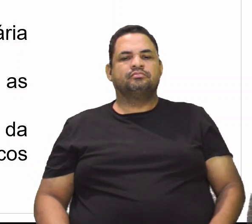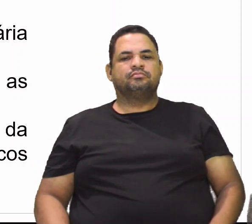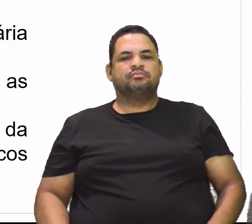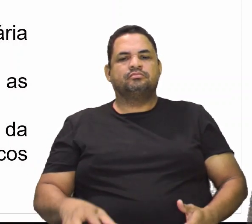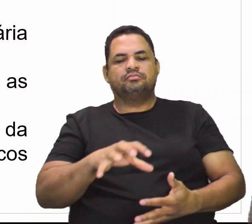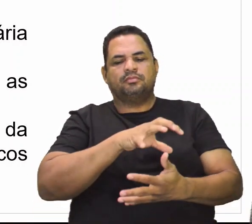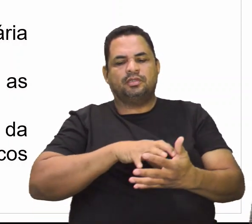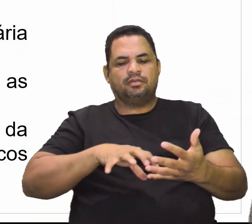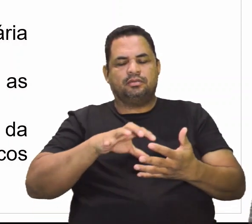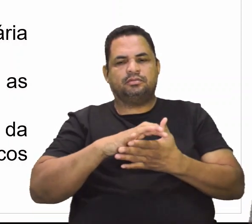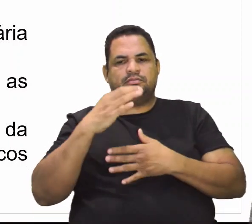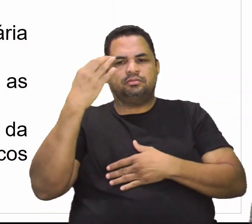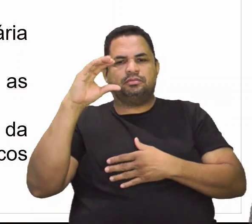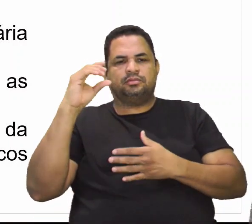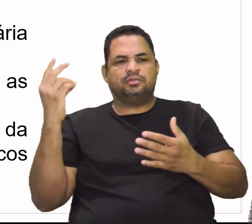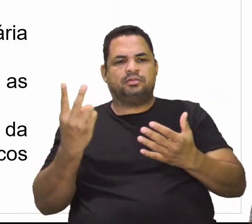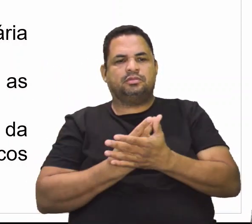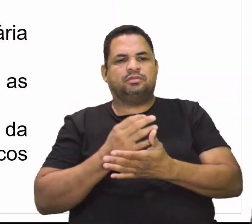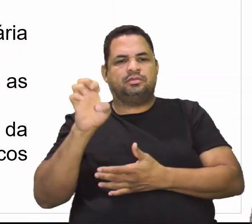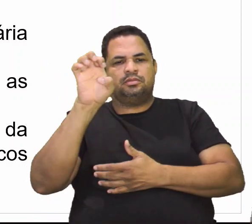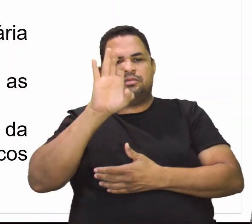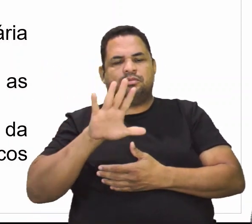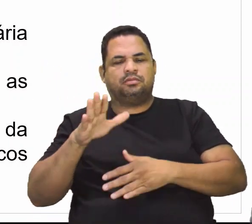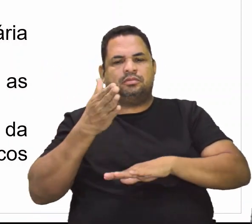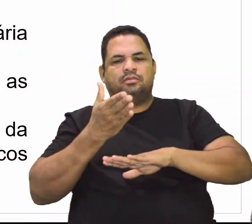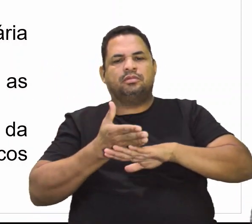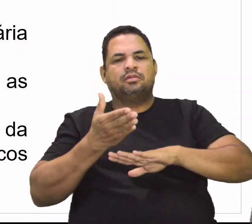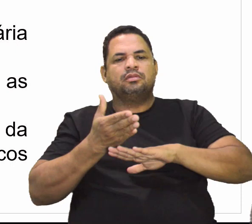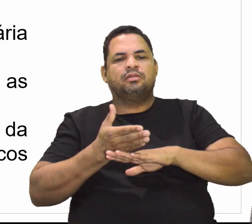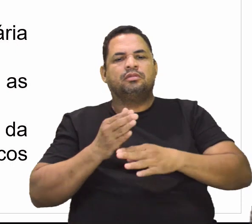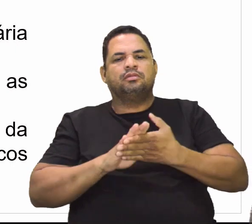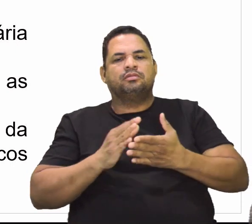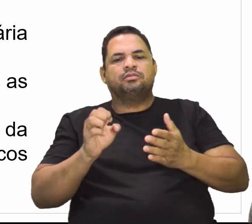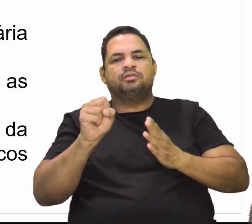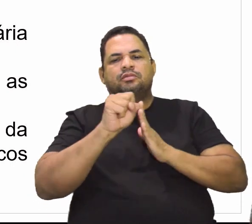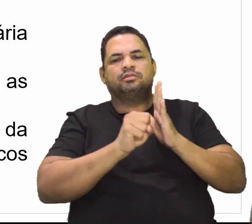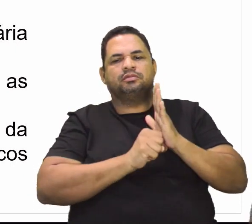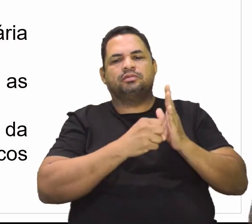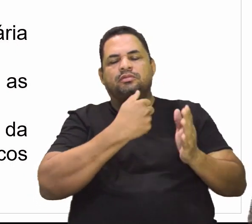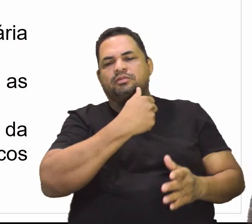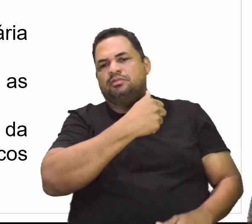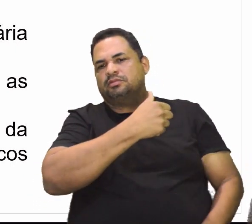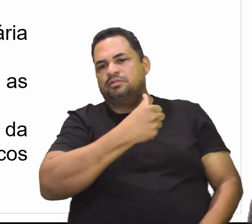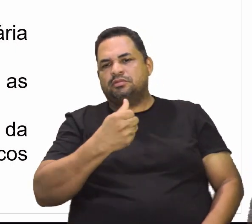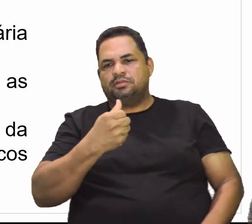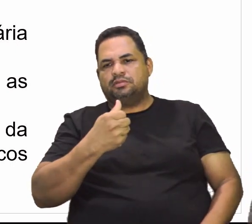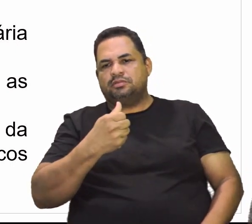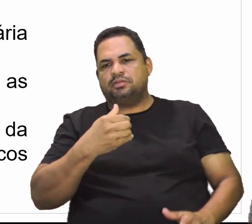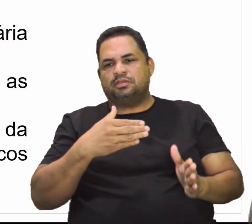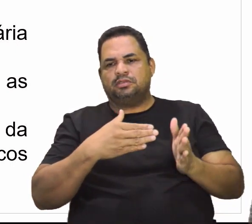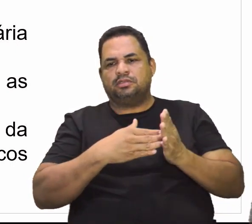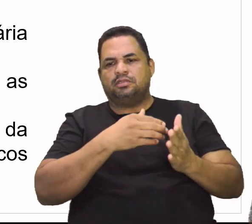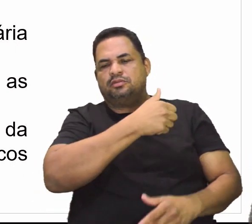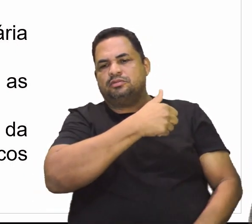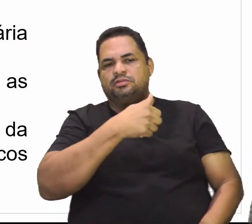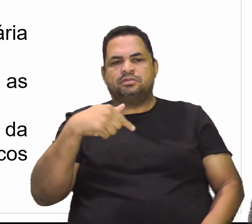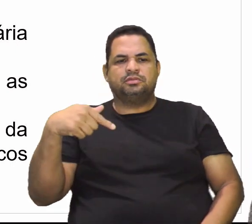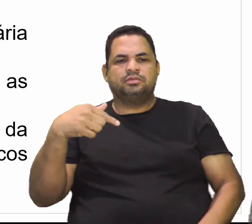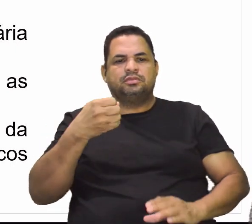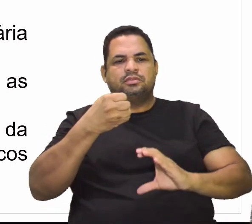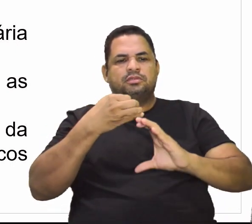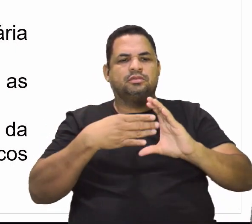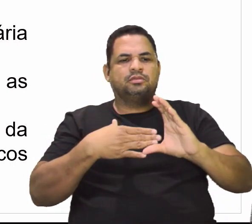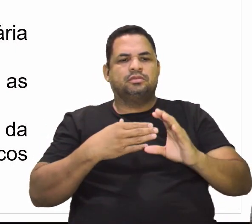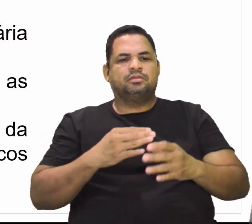Revolução científica ocorrida na Europa moderna entre os séculos XVI e XVII